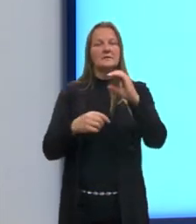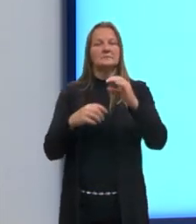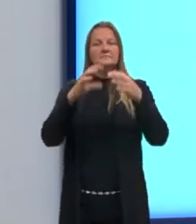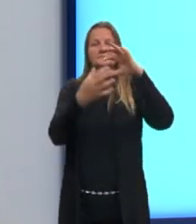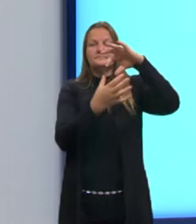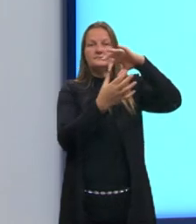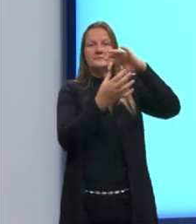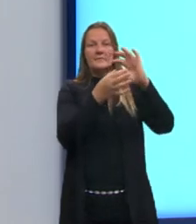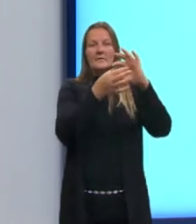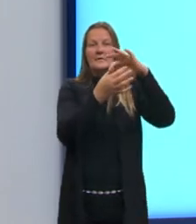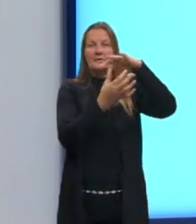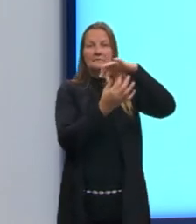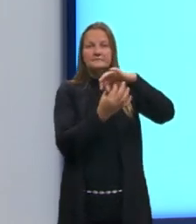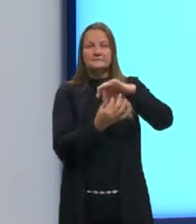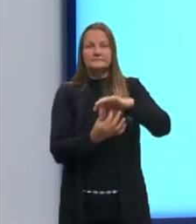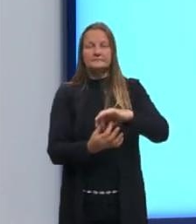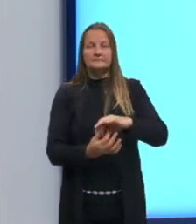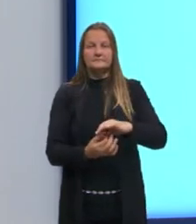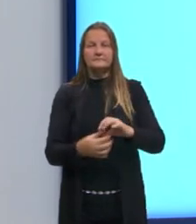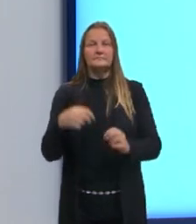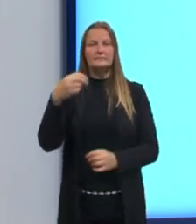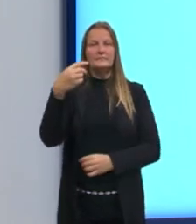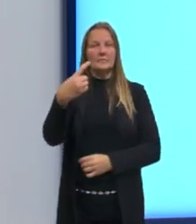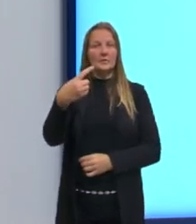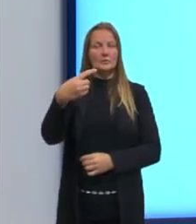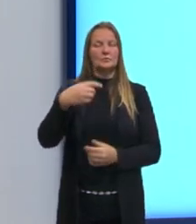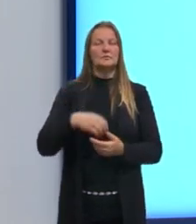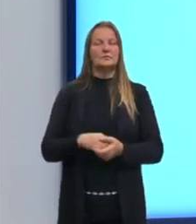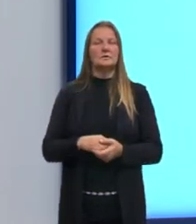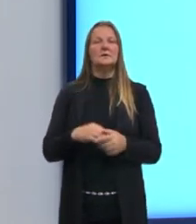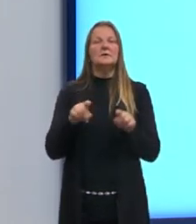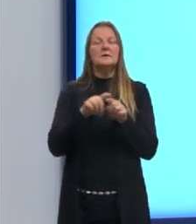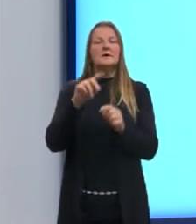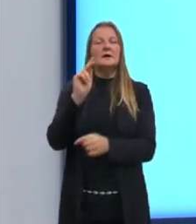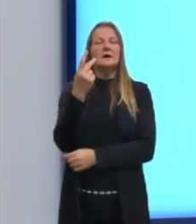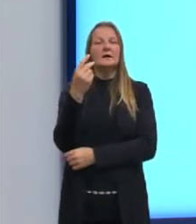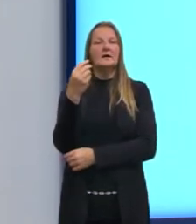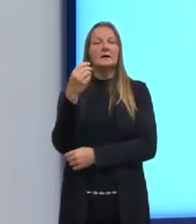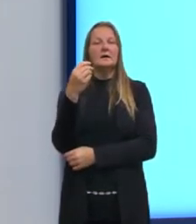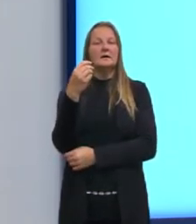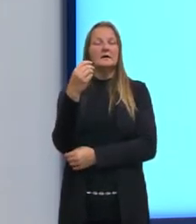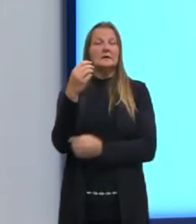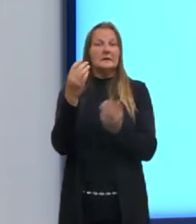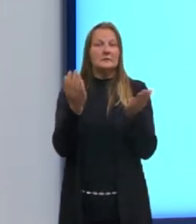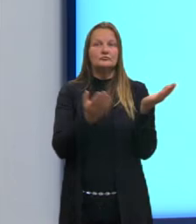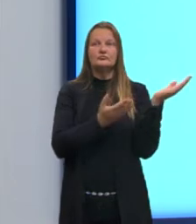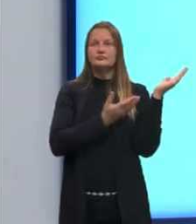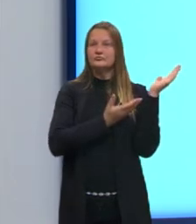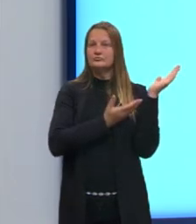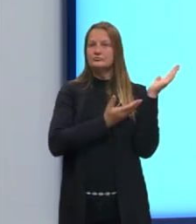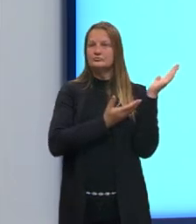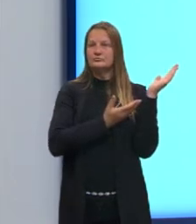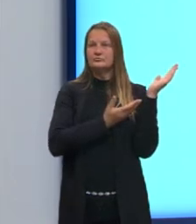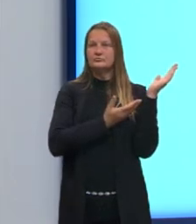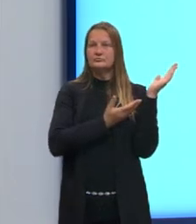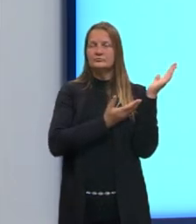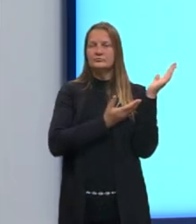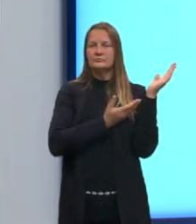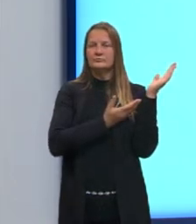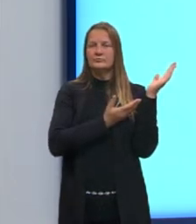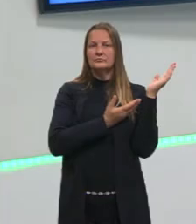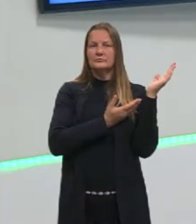nítrico tá que é o hno3 E vai formar um Nitro composto que a gente viu também lá nos compostos